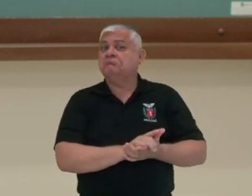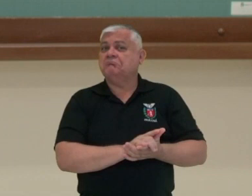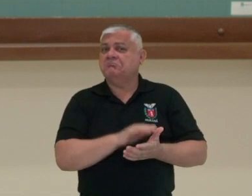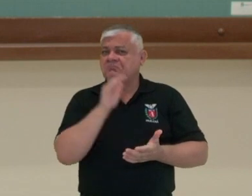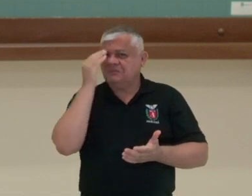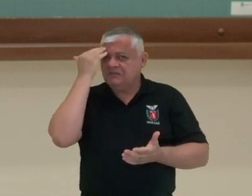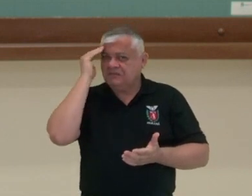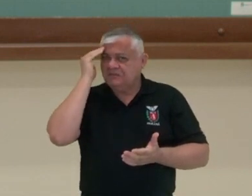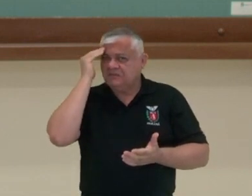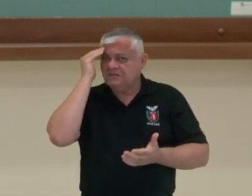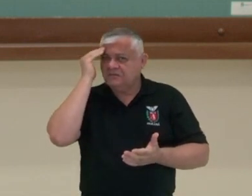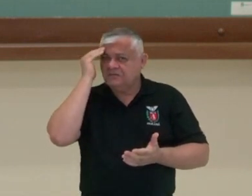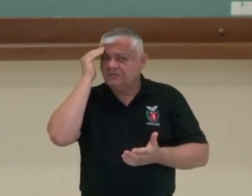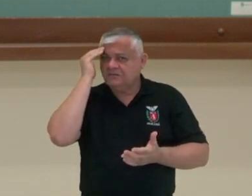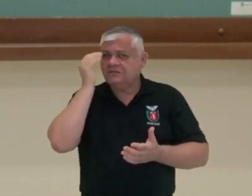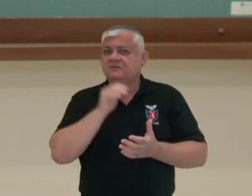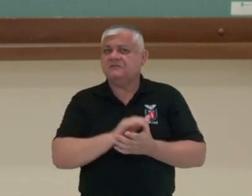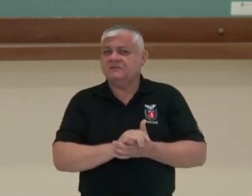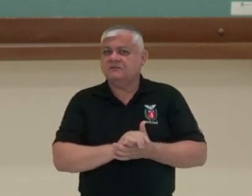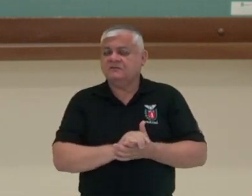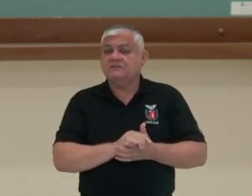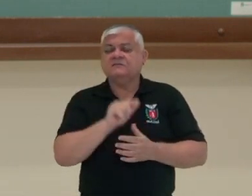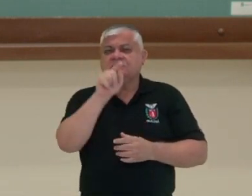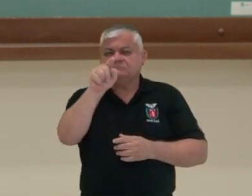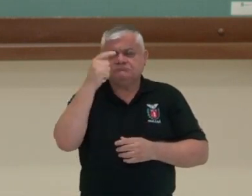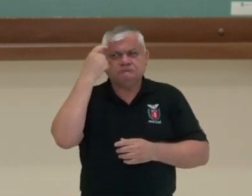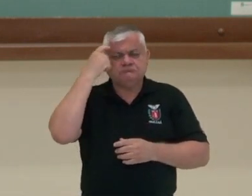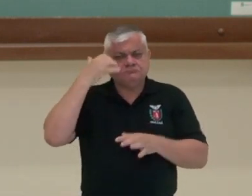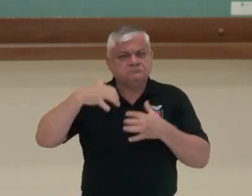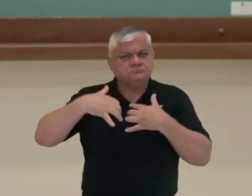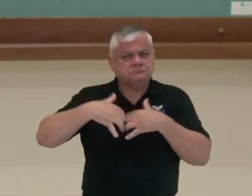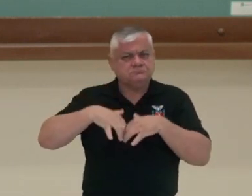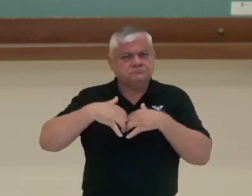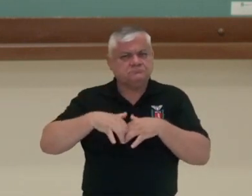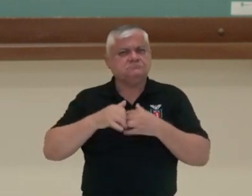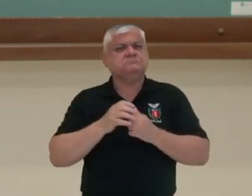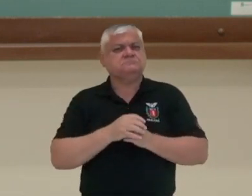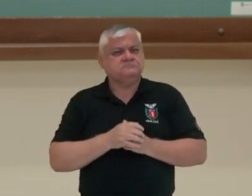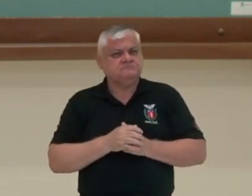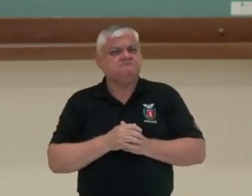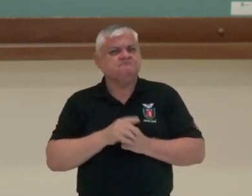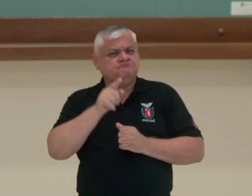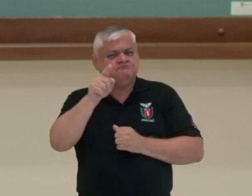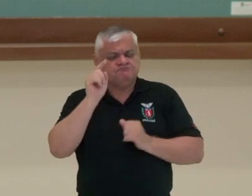entendem assim? Então eu quero colocar, certo? Essa